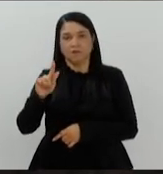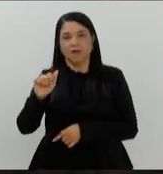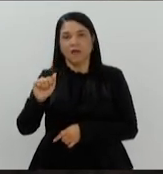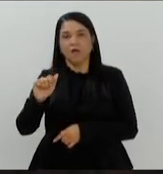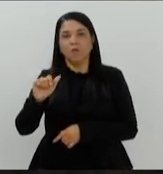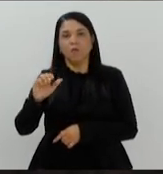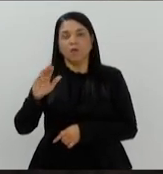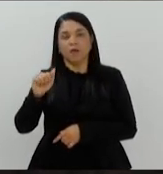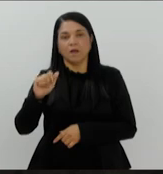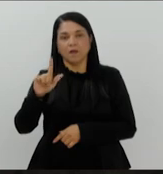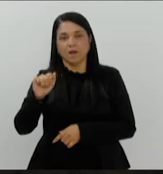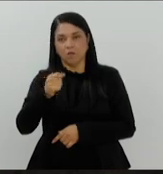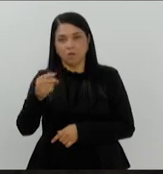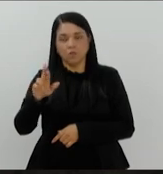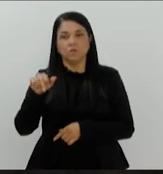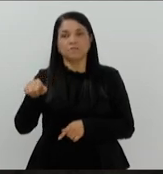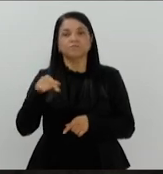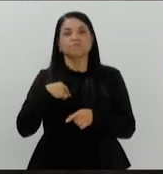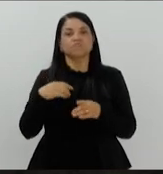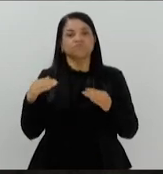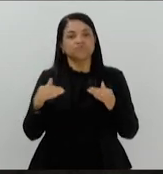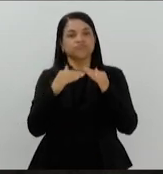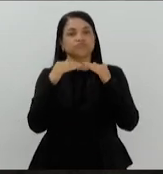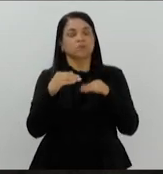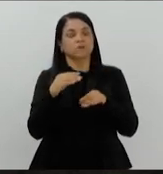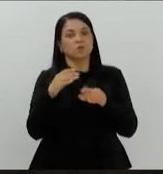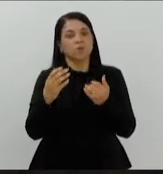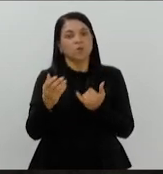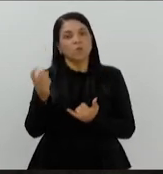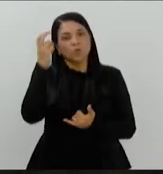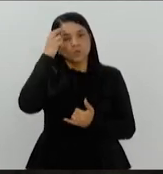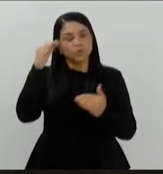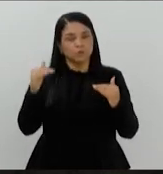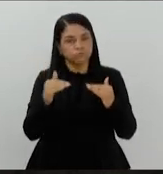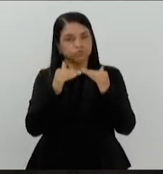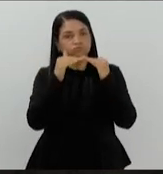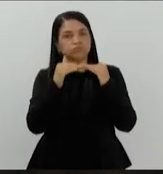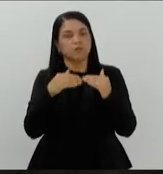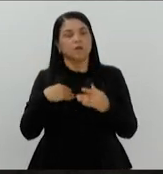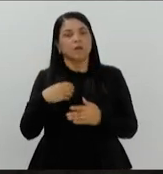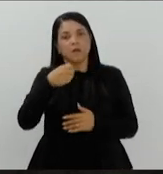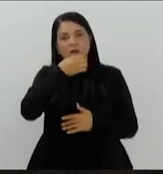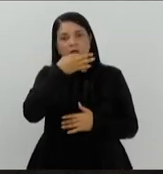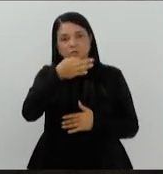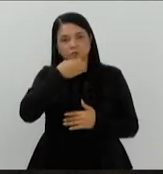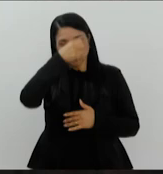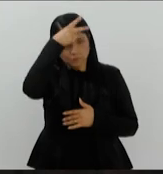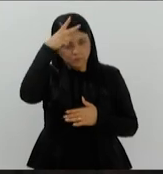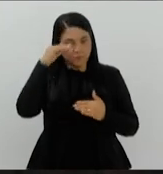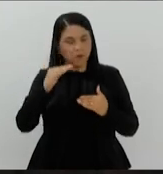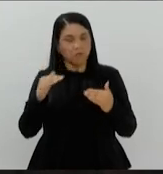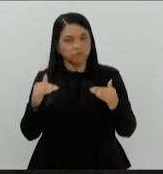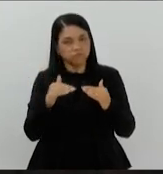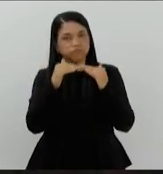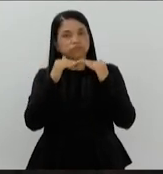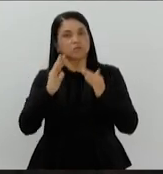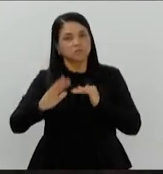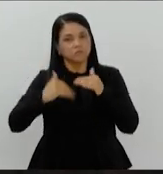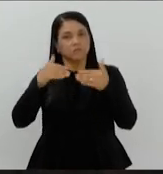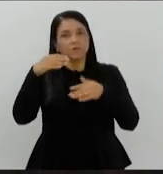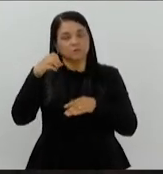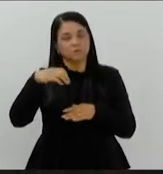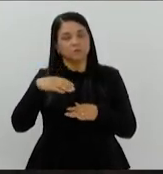comissões de Constituição e Justiça pela constitucionalidade, de cultura favorável, de assuntos municipais e desenvolvimento regional